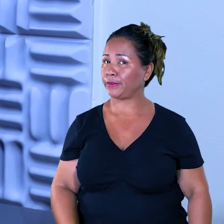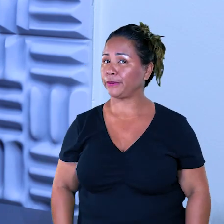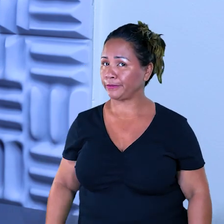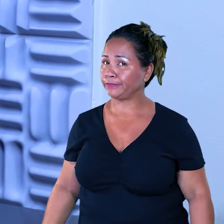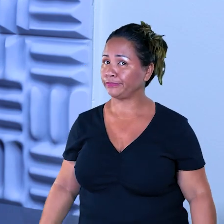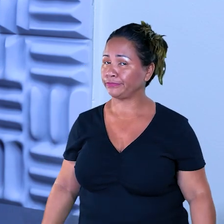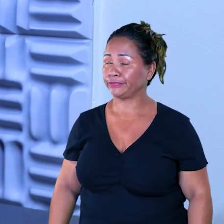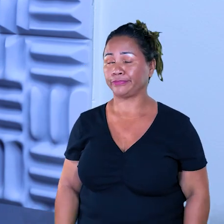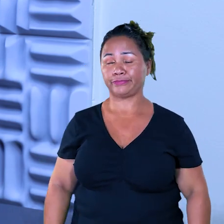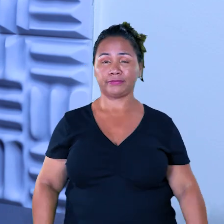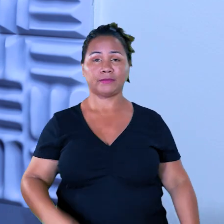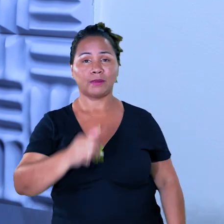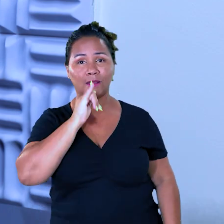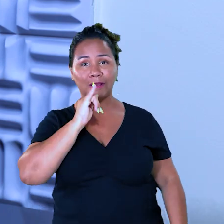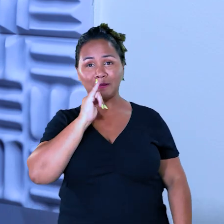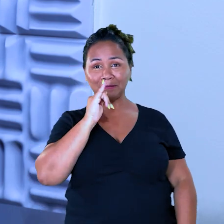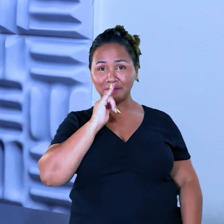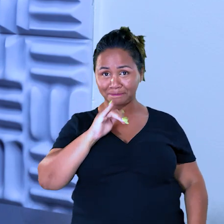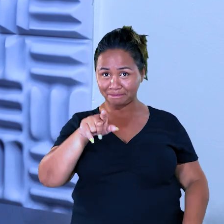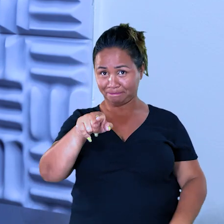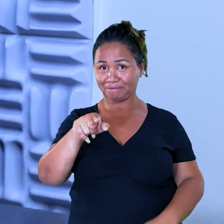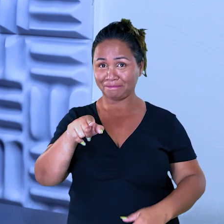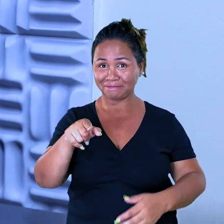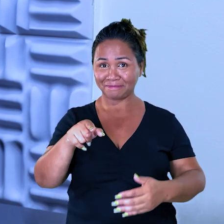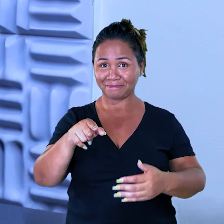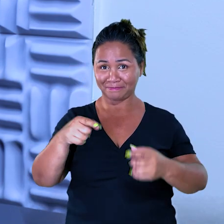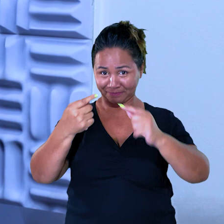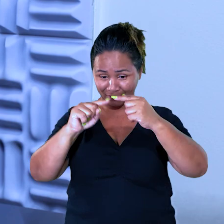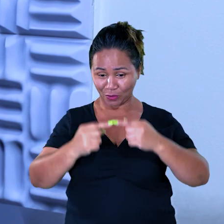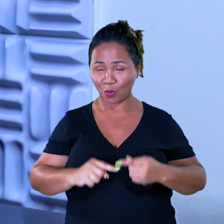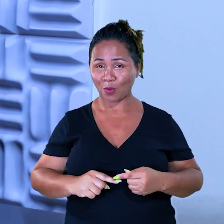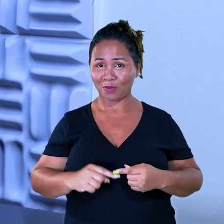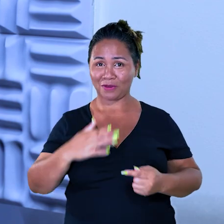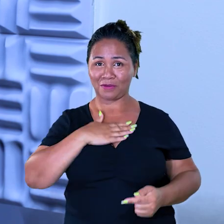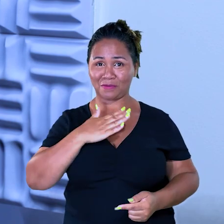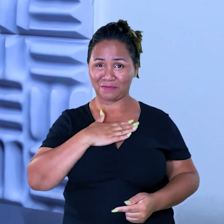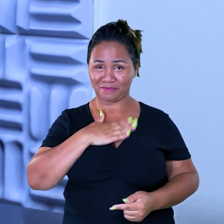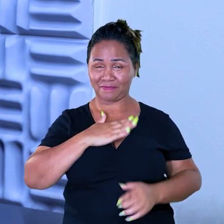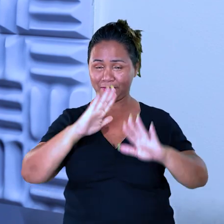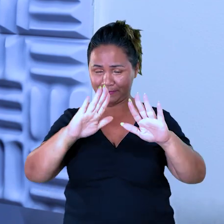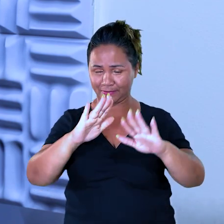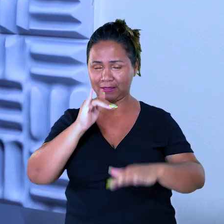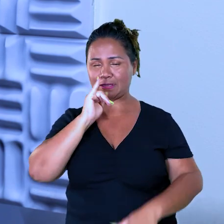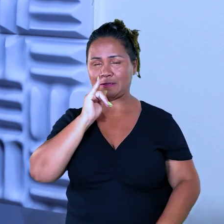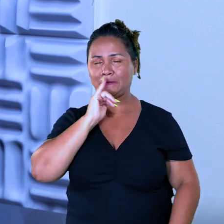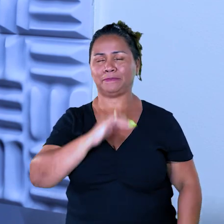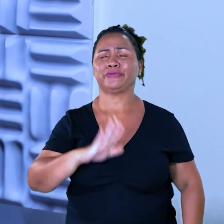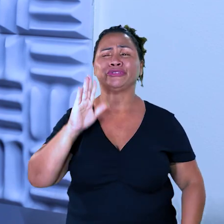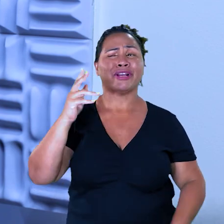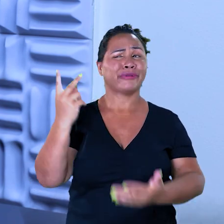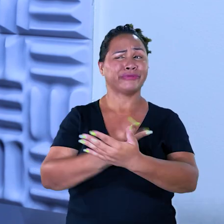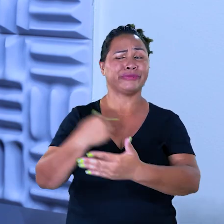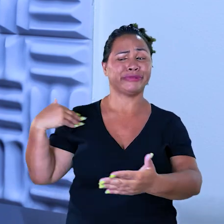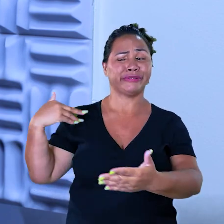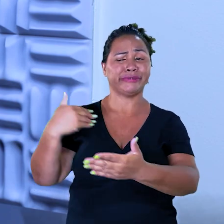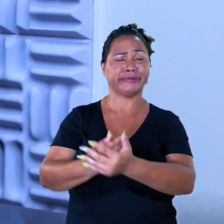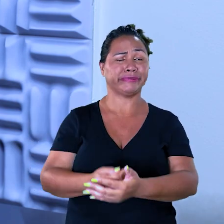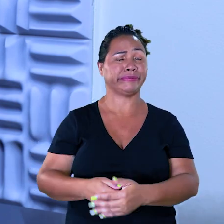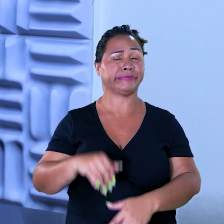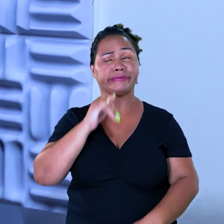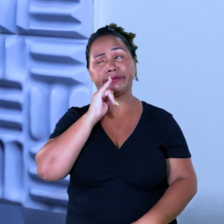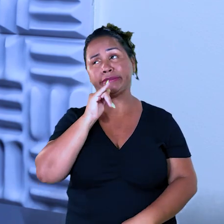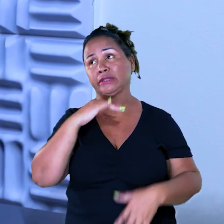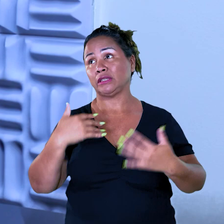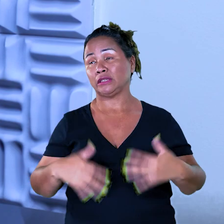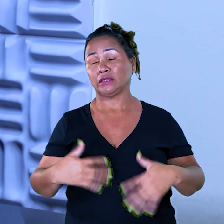exemplo? A gente vai, por exemplo, já aconteceu tanta coisa que a gente, né? Mas, por exemplo, eu estava em sala de aula como